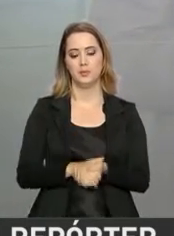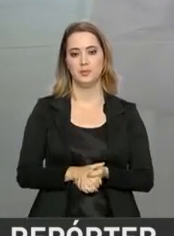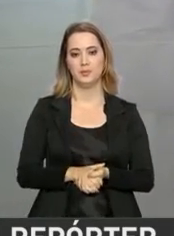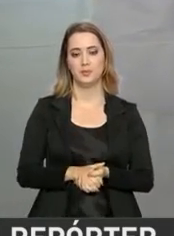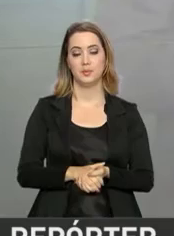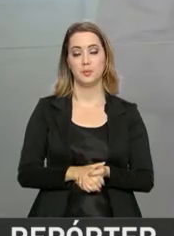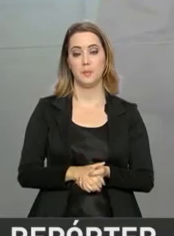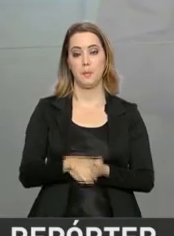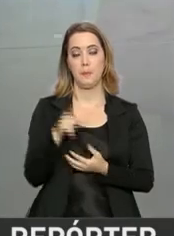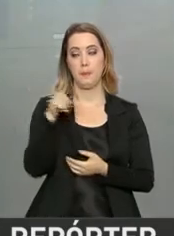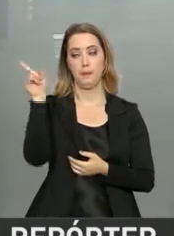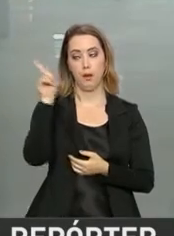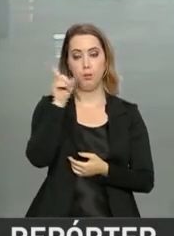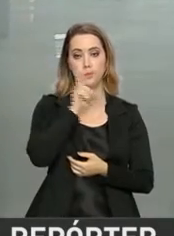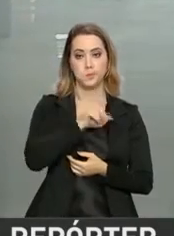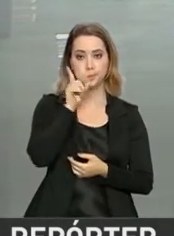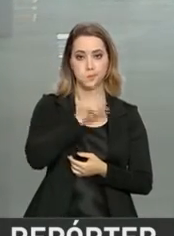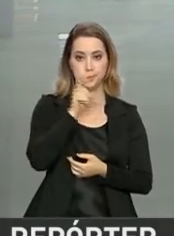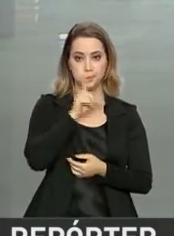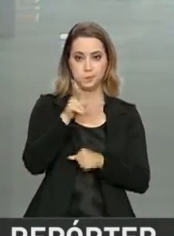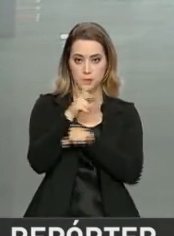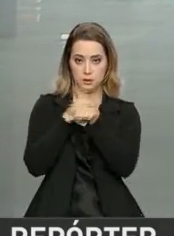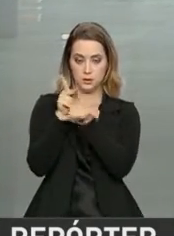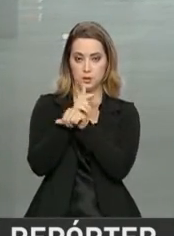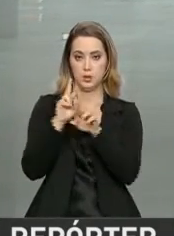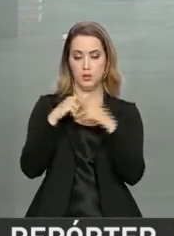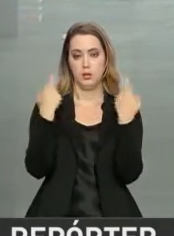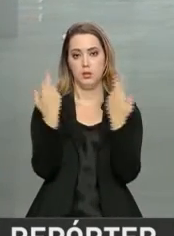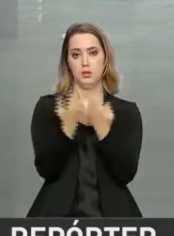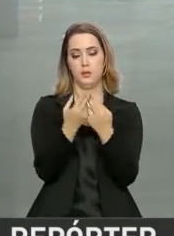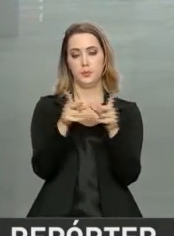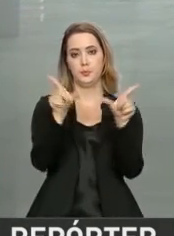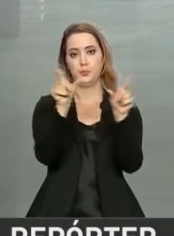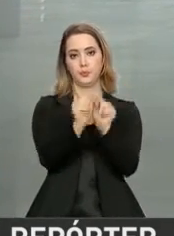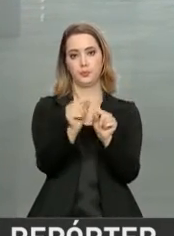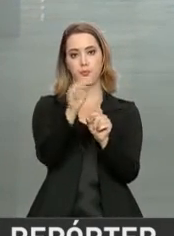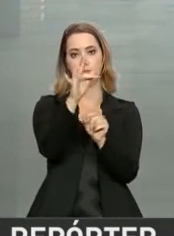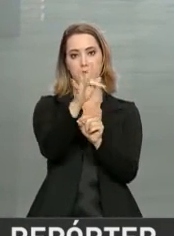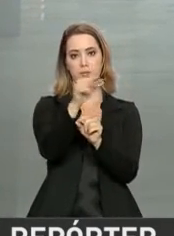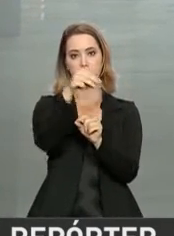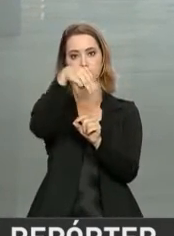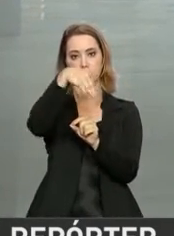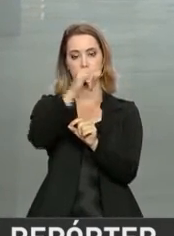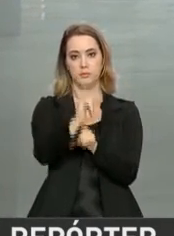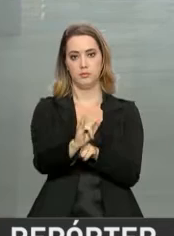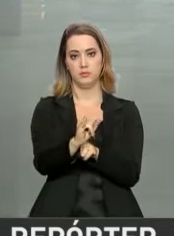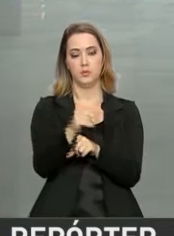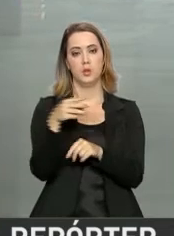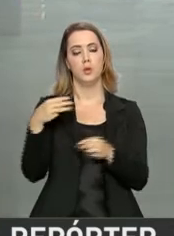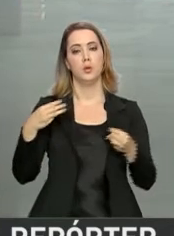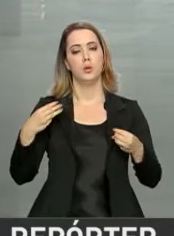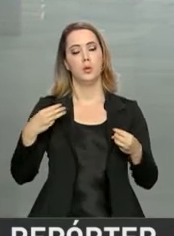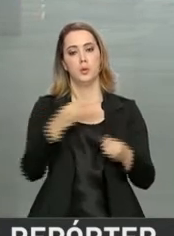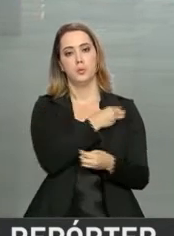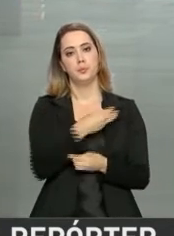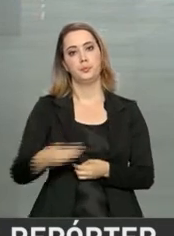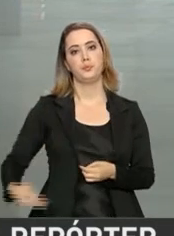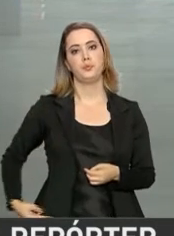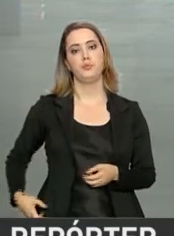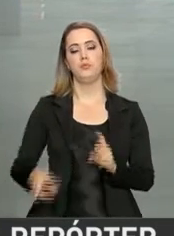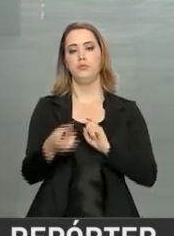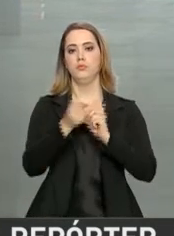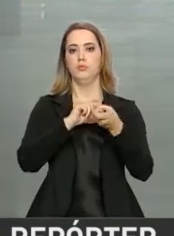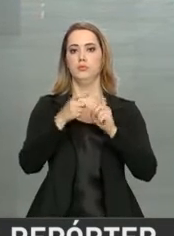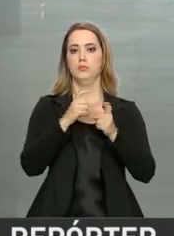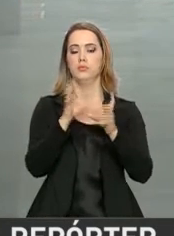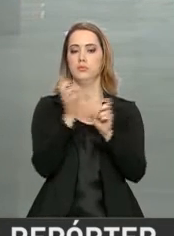noite, Jaime. Nos Estados Unidos, para a reunião anual do FMI e do Banco Mundial, o ministro da Fazenda comentou o resultado da